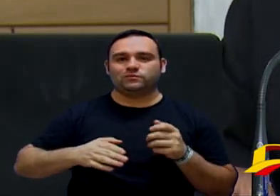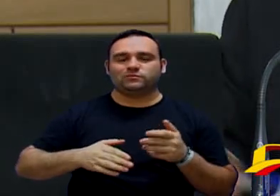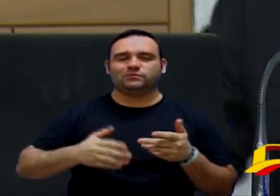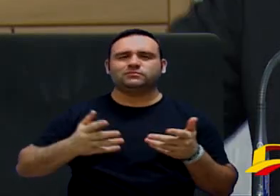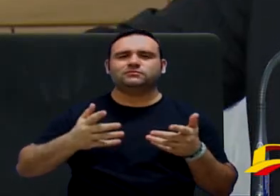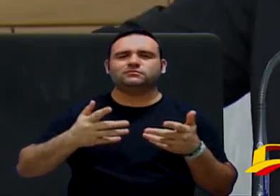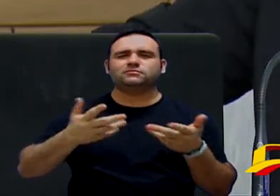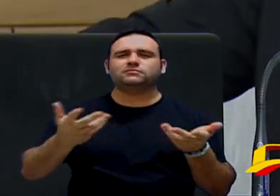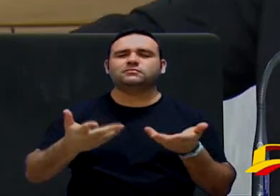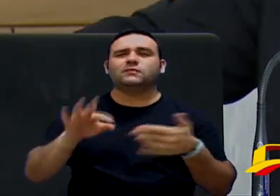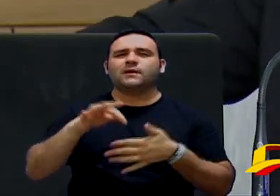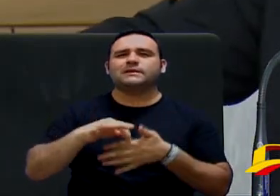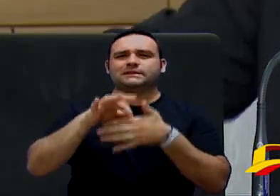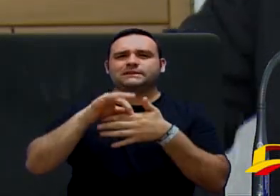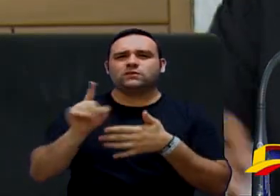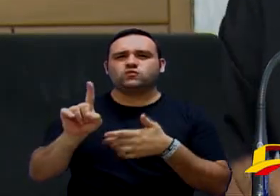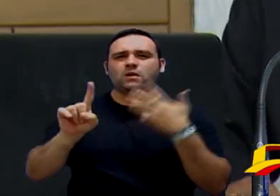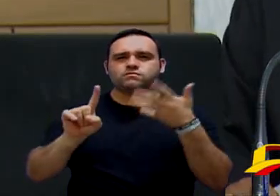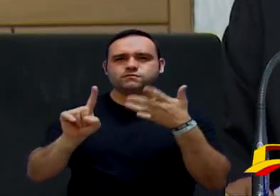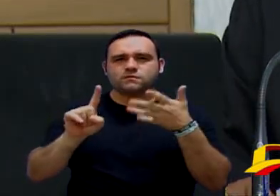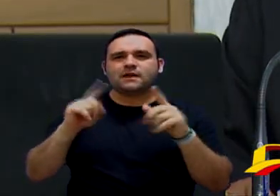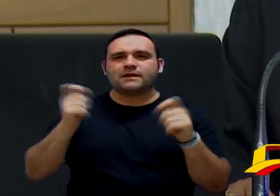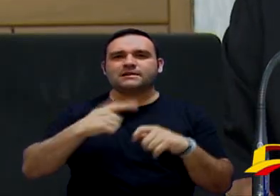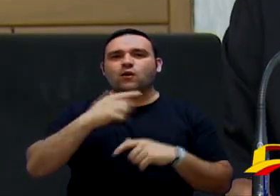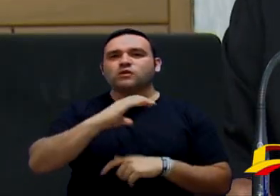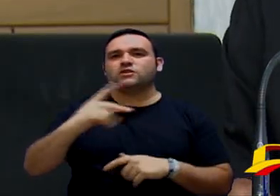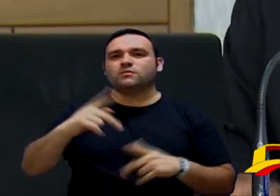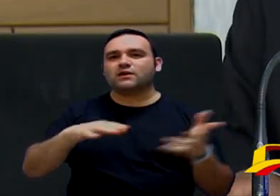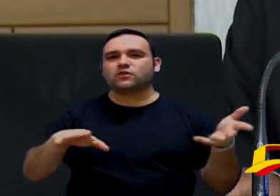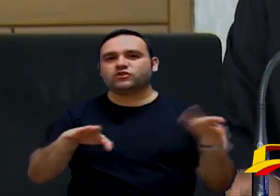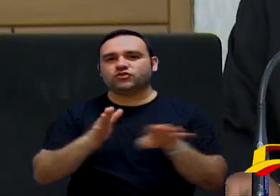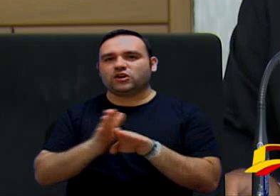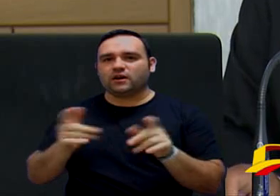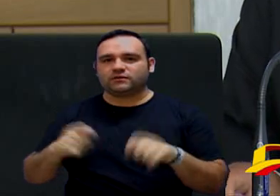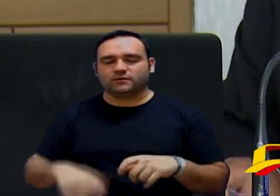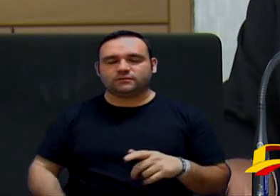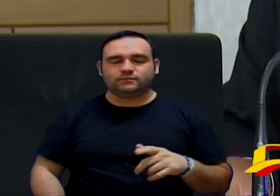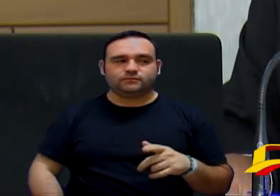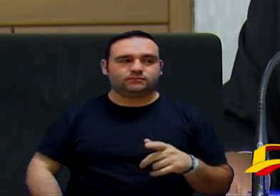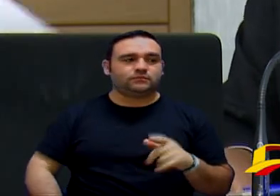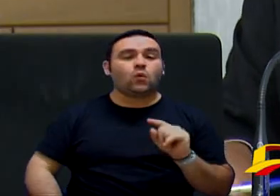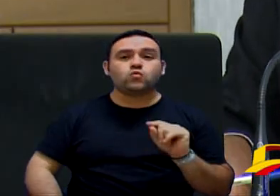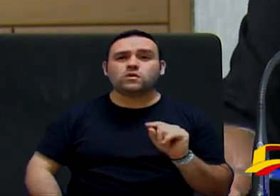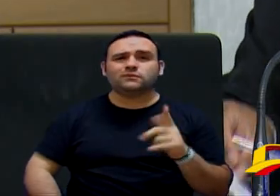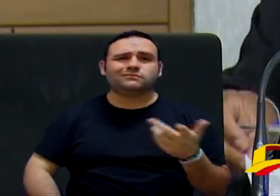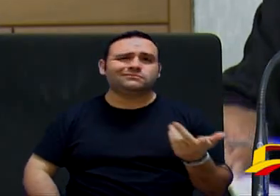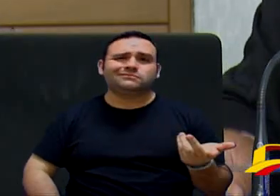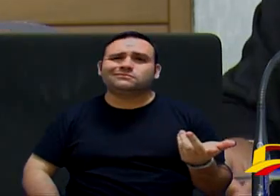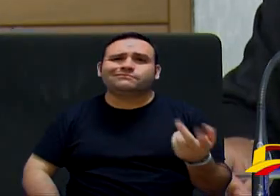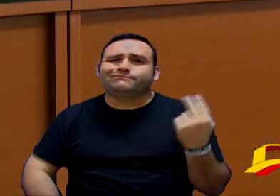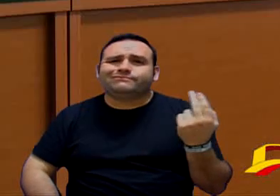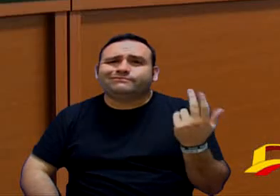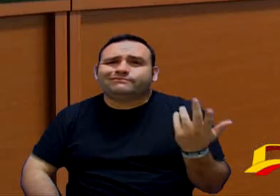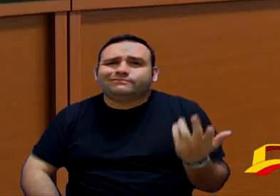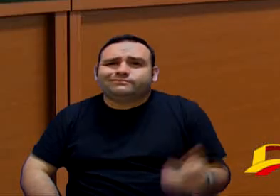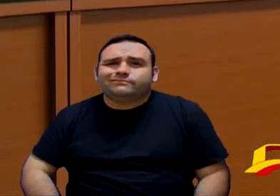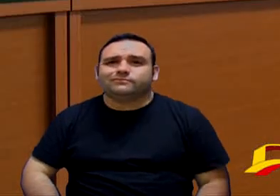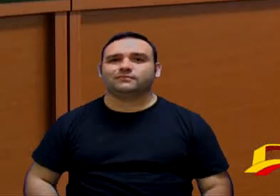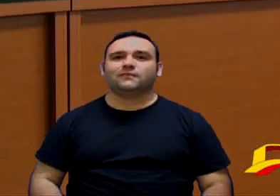Vamos colocar o líder um líder do Cristiano Chegar oi mas não